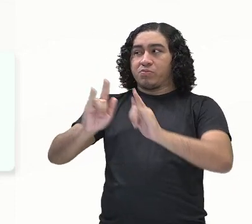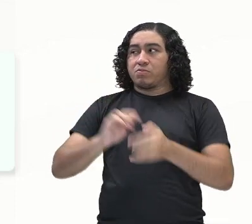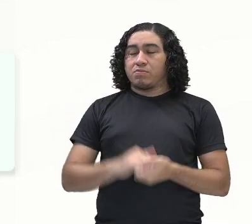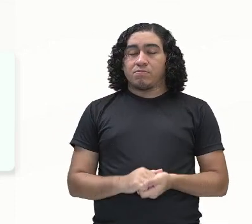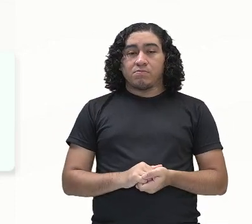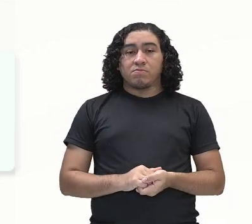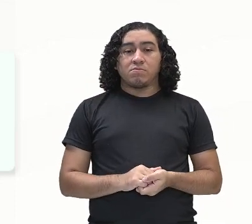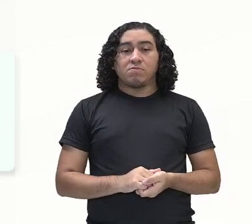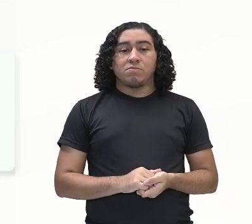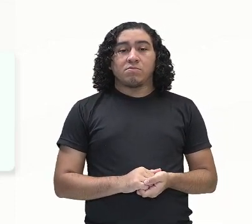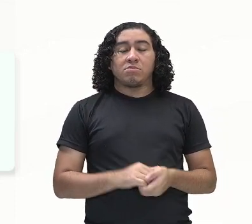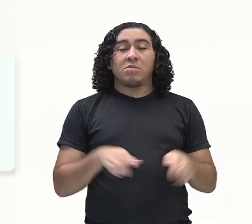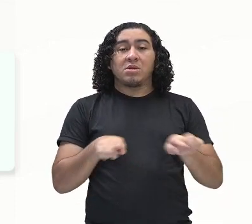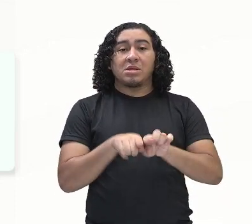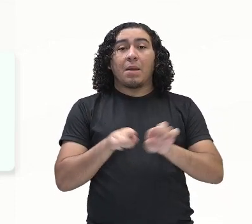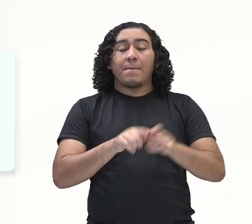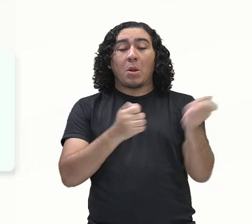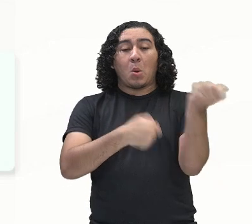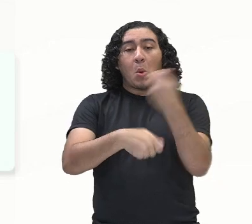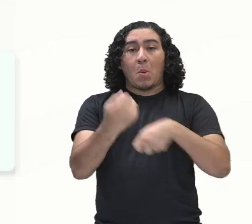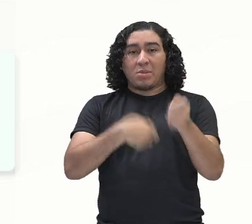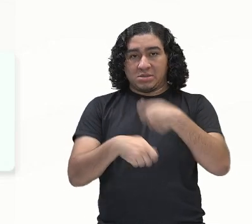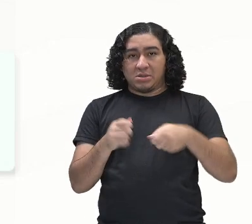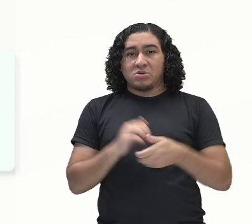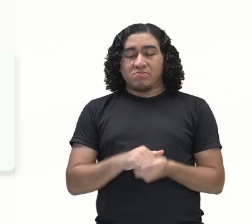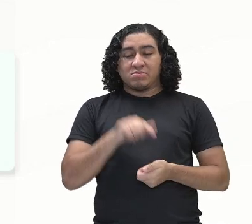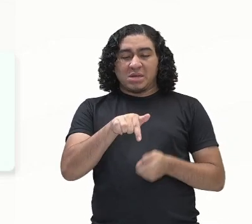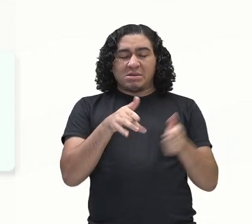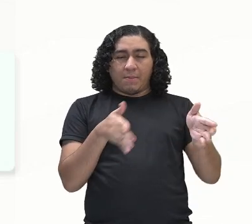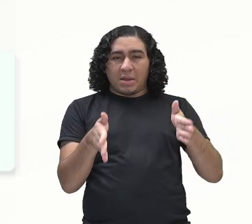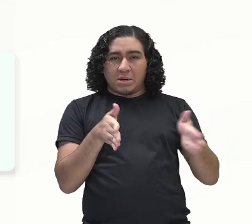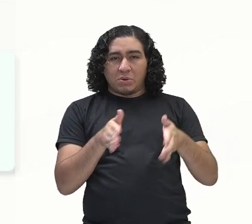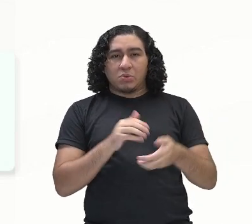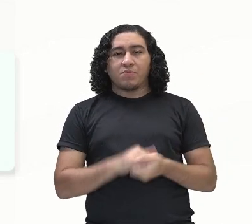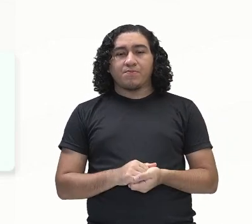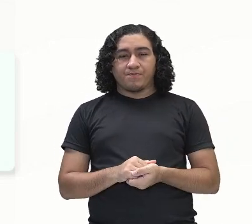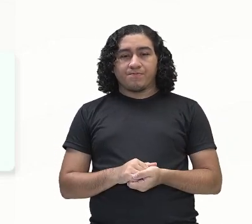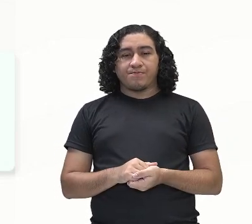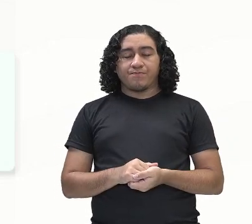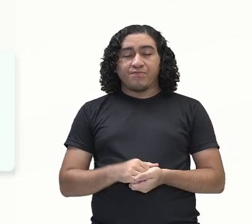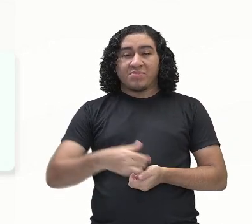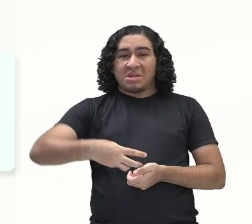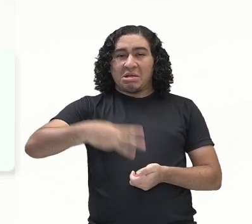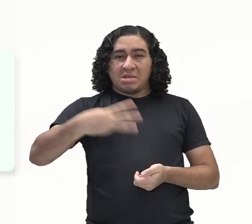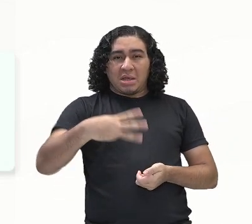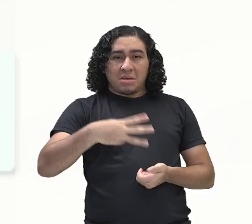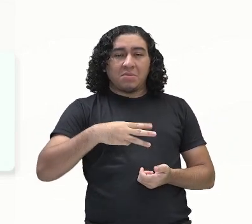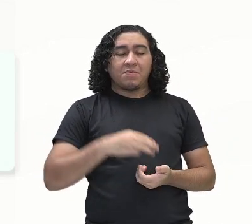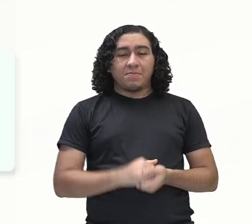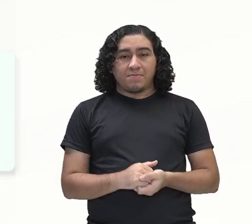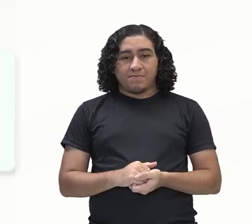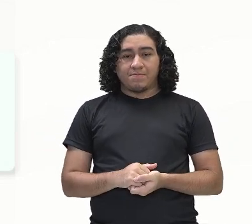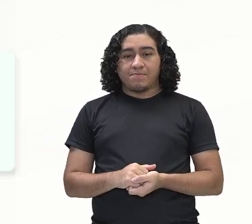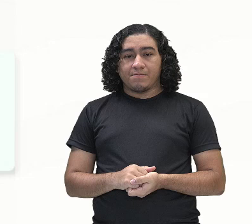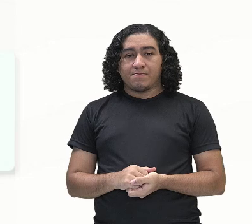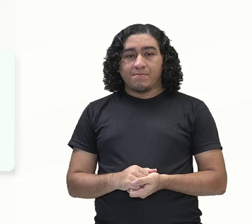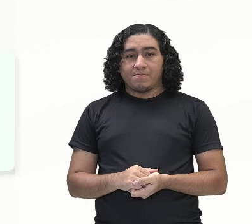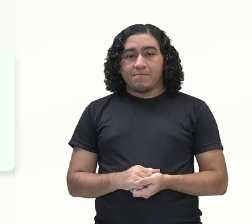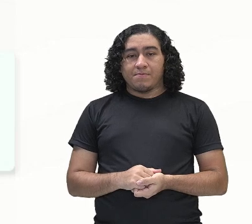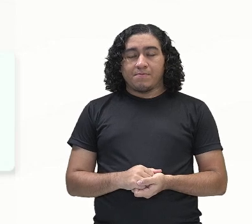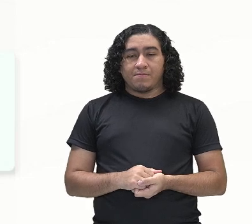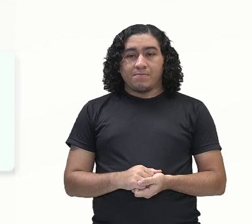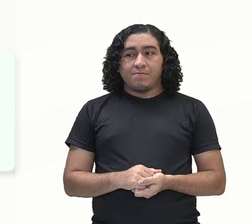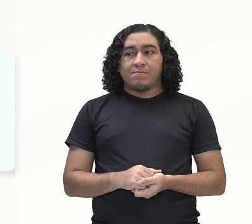Também comerciante que, durante esse período, esse terceiro período, ciclo da borracha, né, e a gente tem ali a